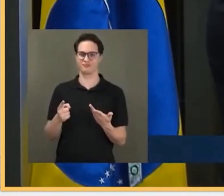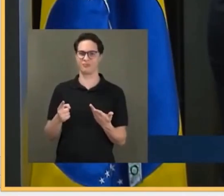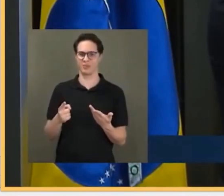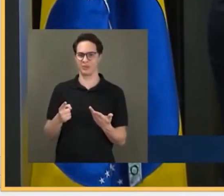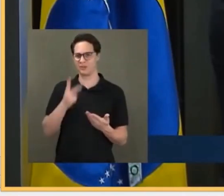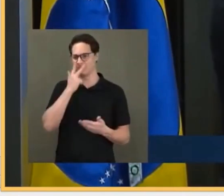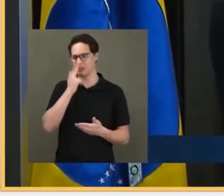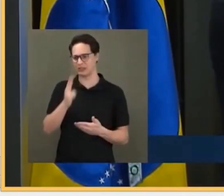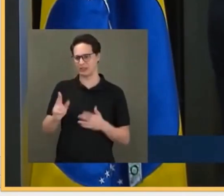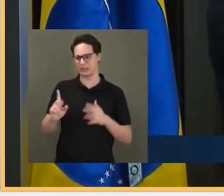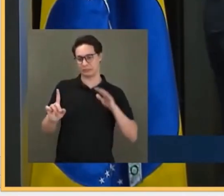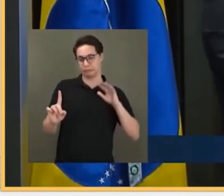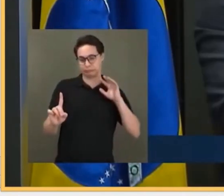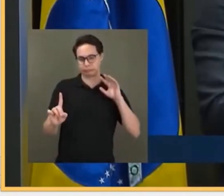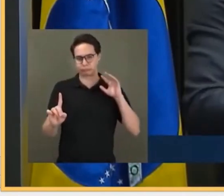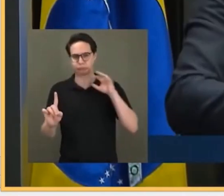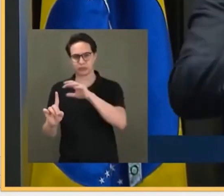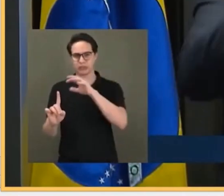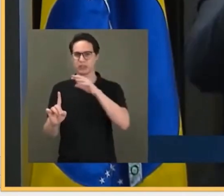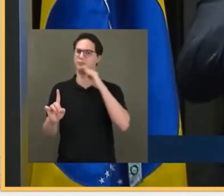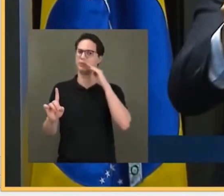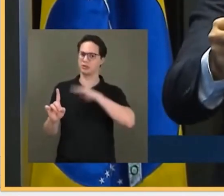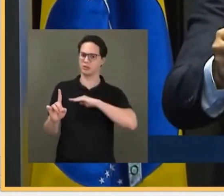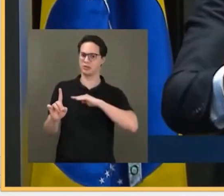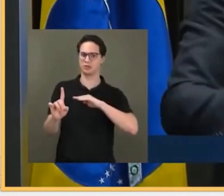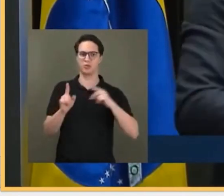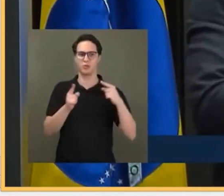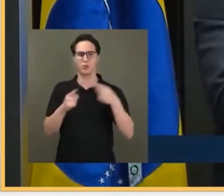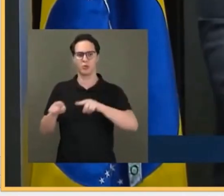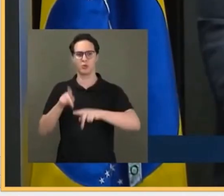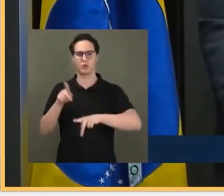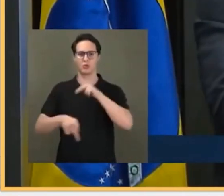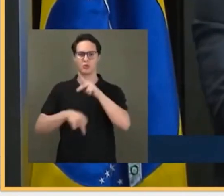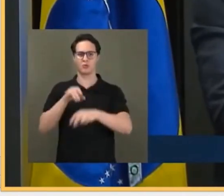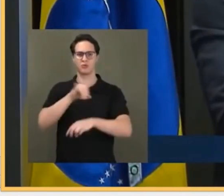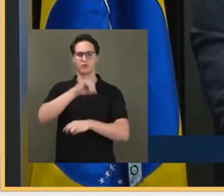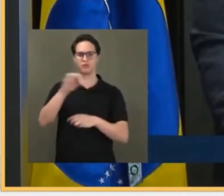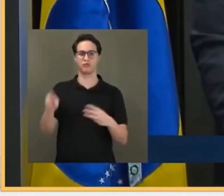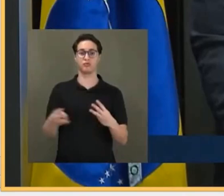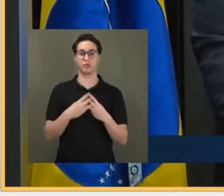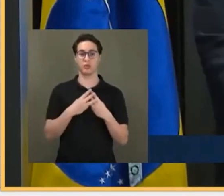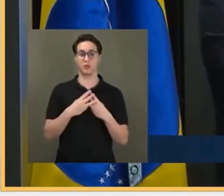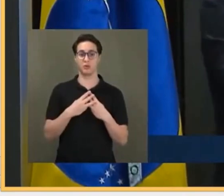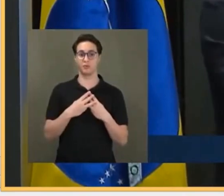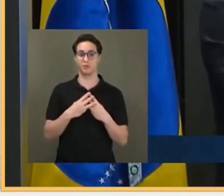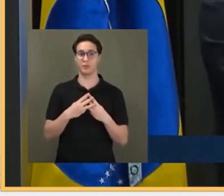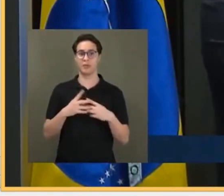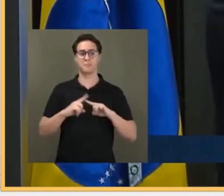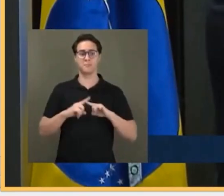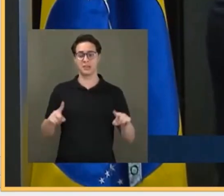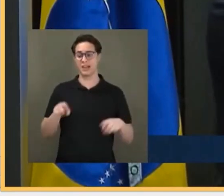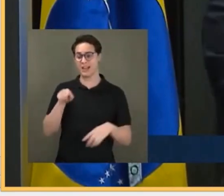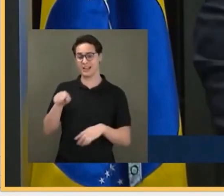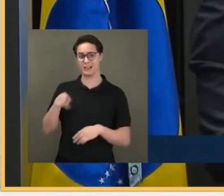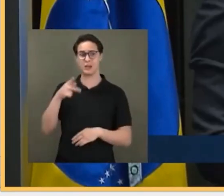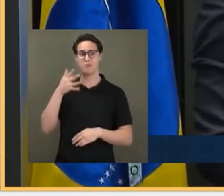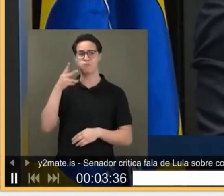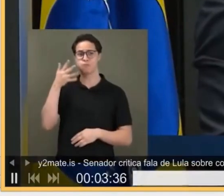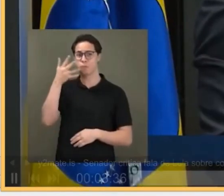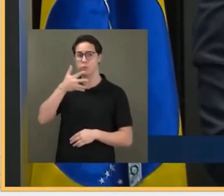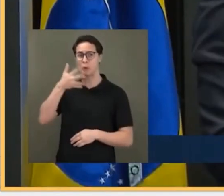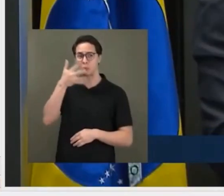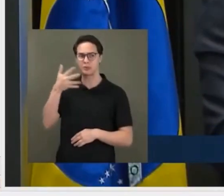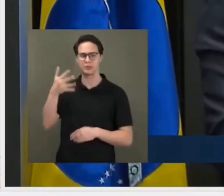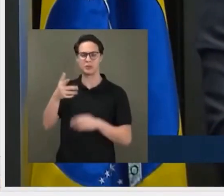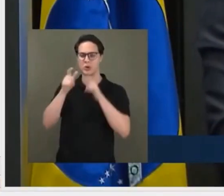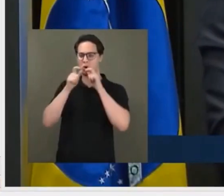maneira mais Cruel o povo Judeu mas esse é um discurso que ofende toda a